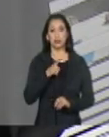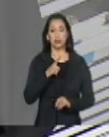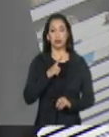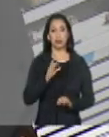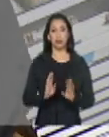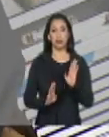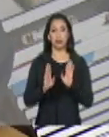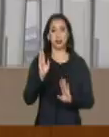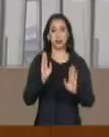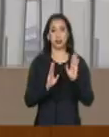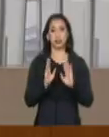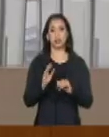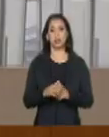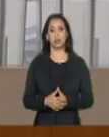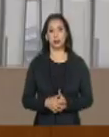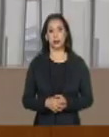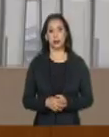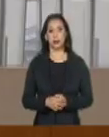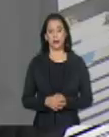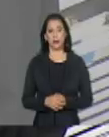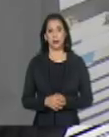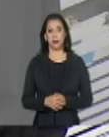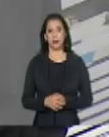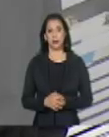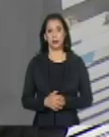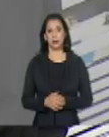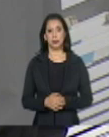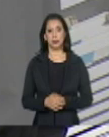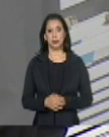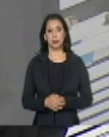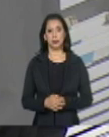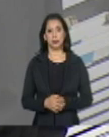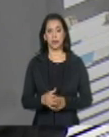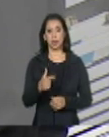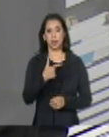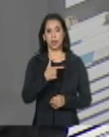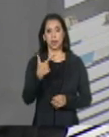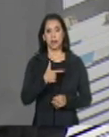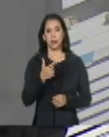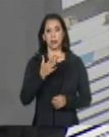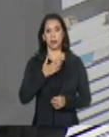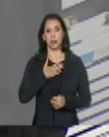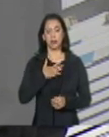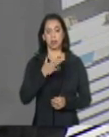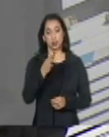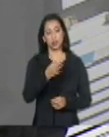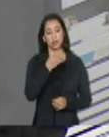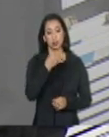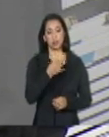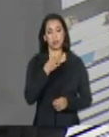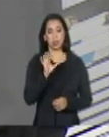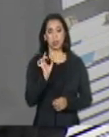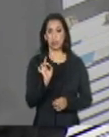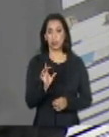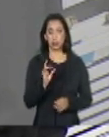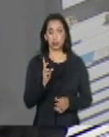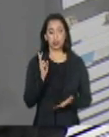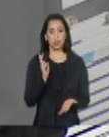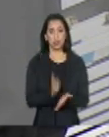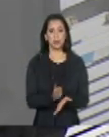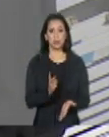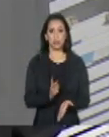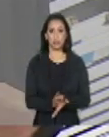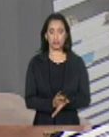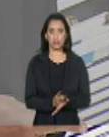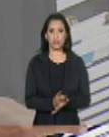candidatura. E aí, segundo a minha ótica, bastaria até mesmo a ação